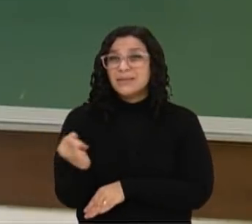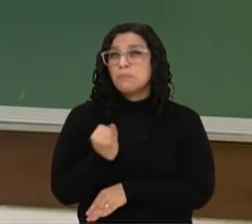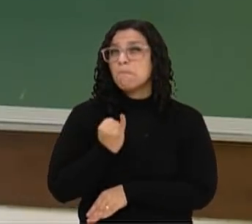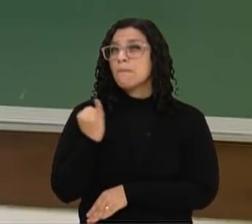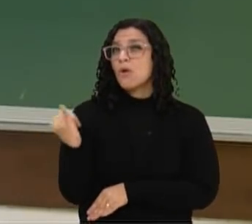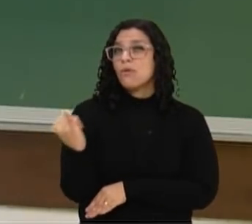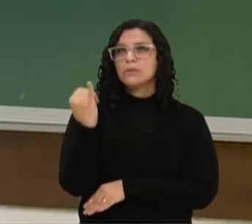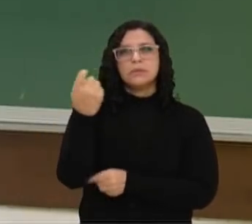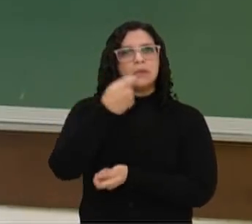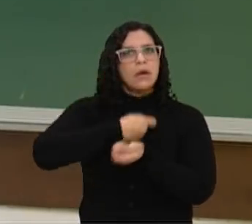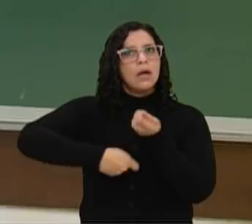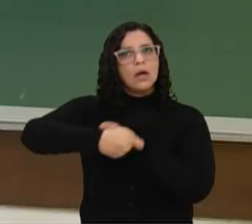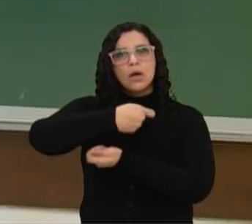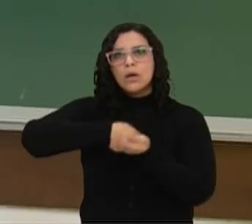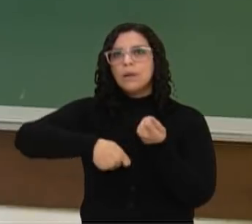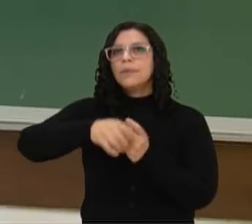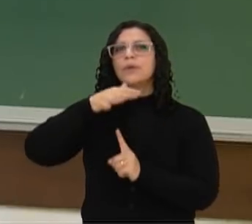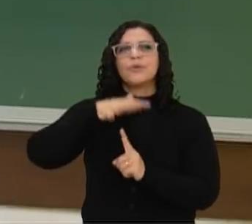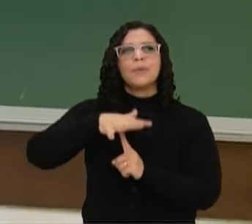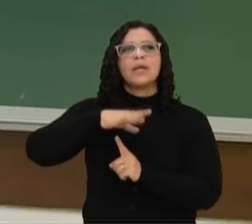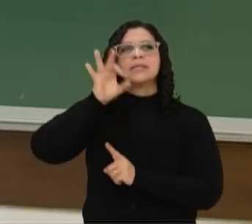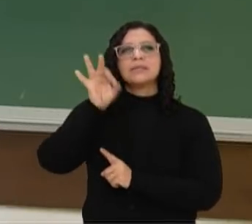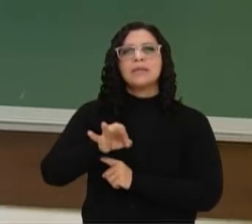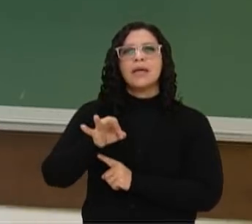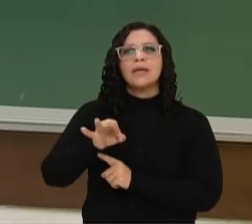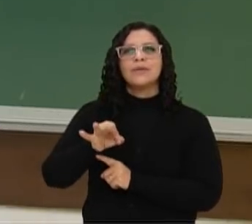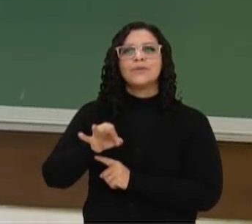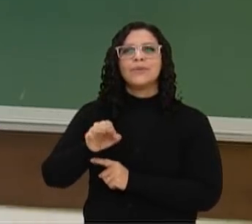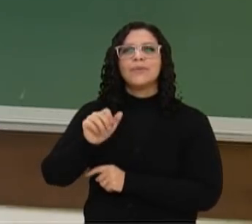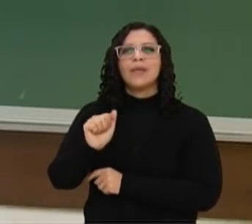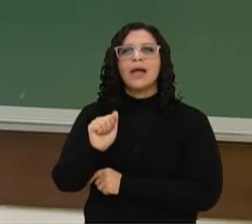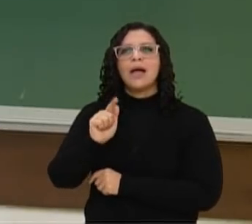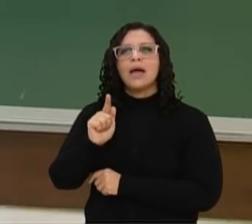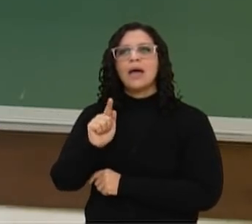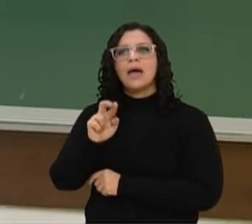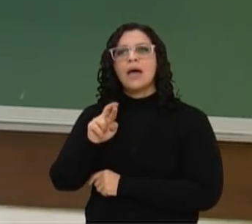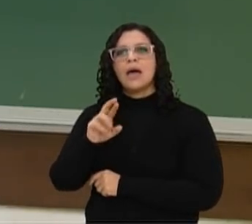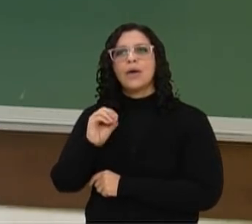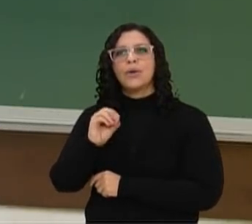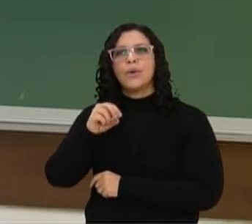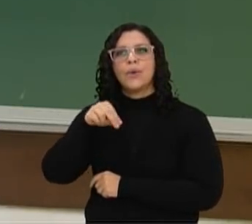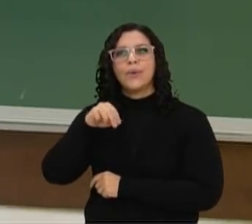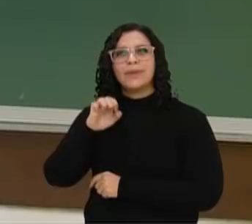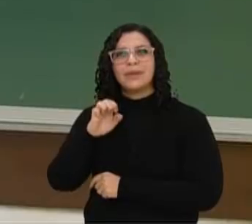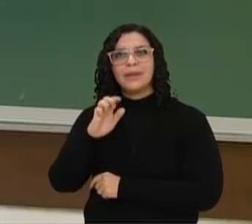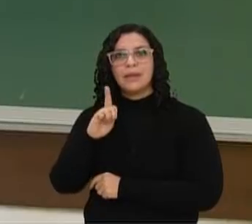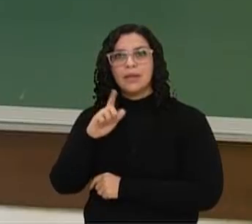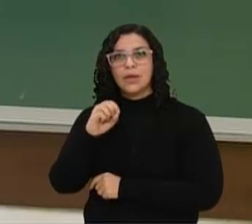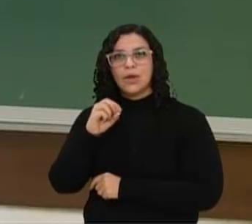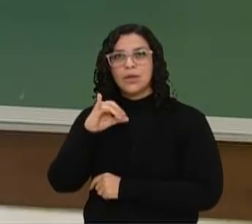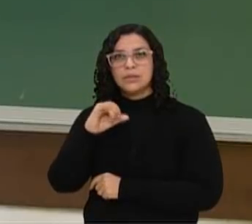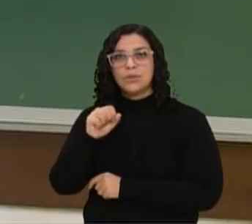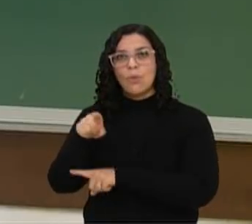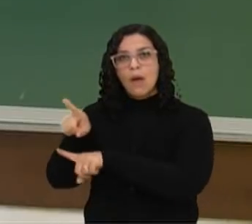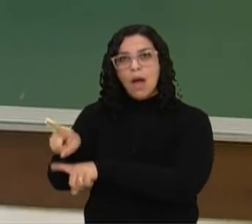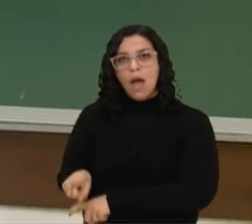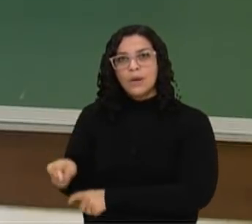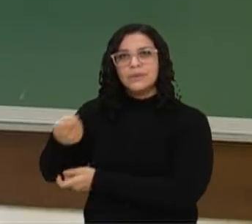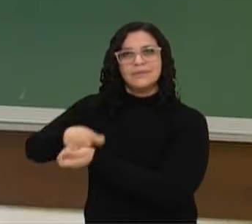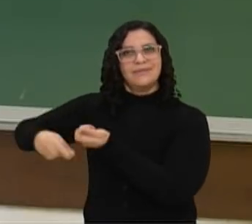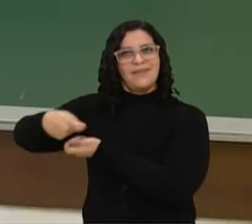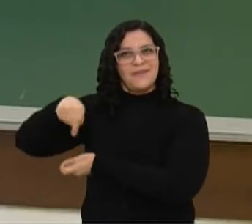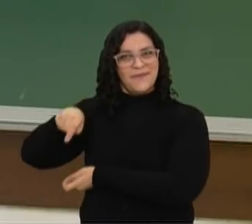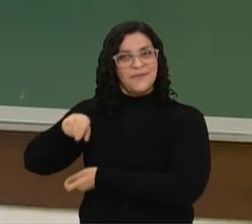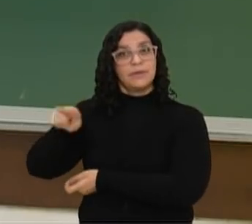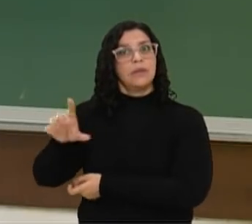motor da economia paranaense é com certeza o agronegócio. Então vamos conhecer um pouquinho esse termo, o